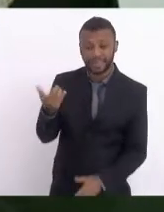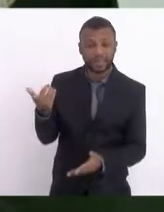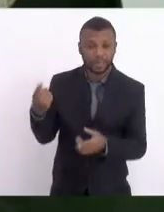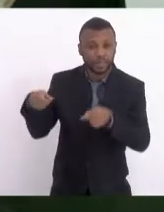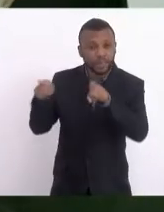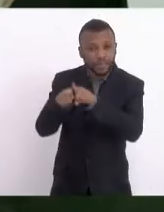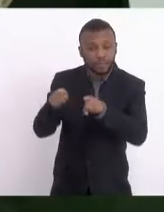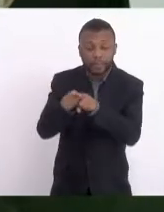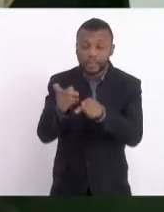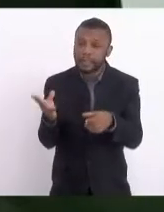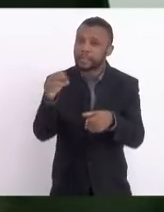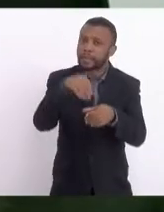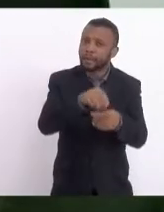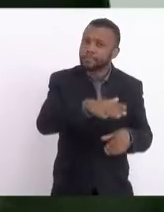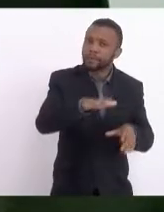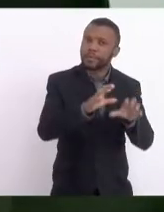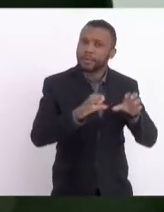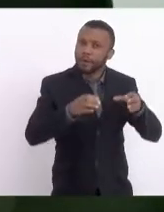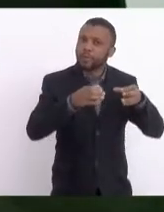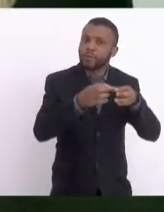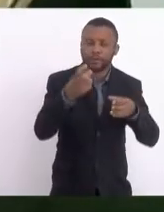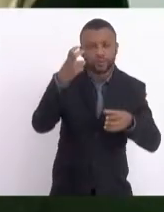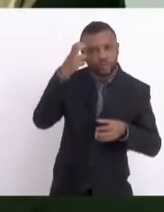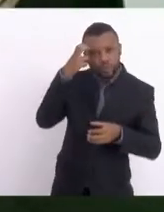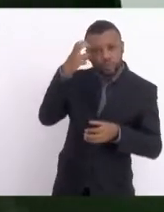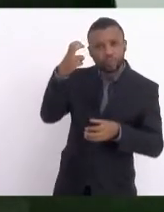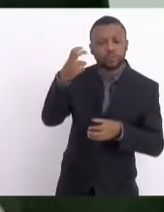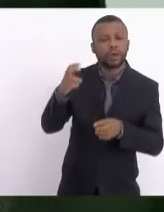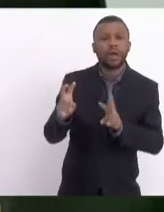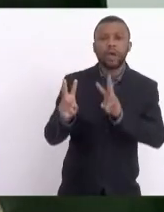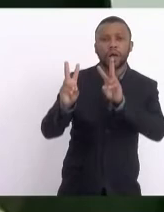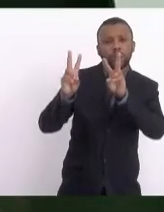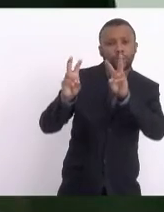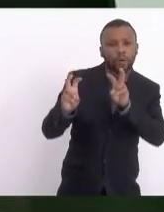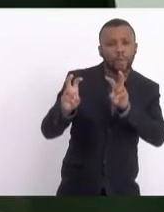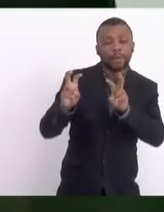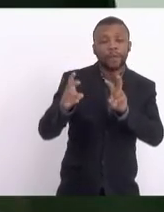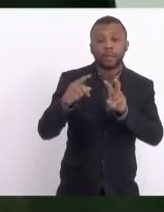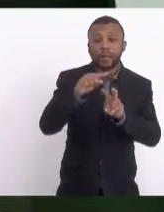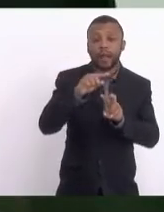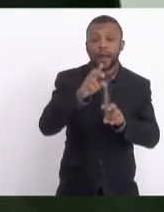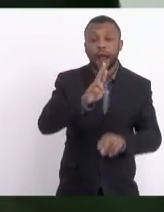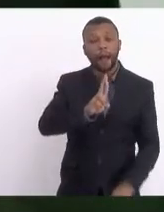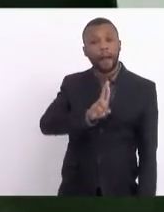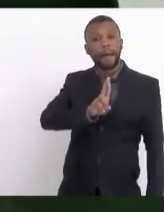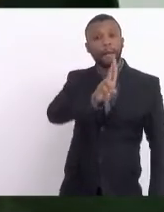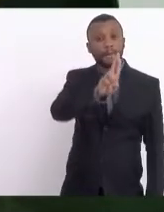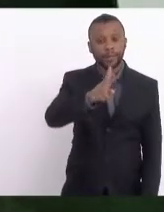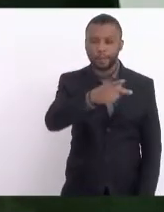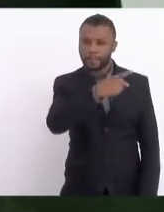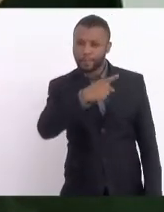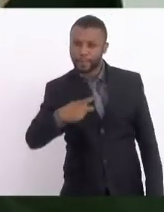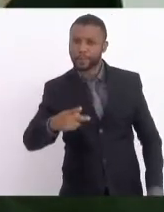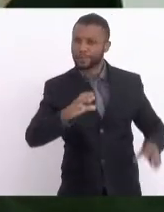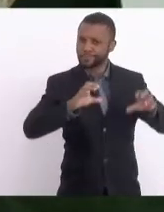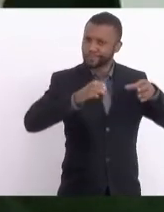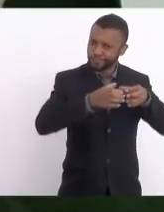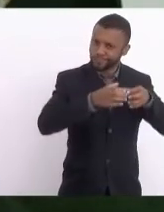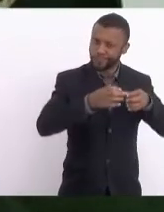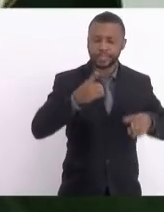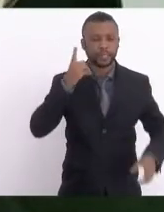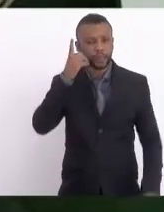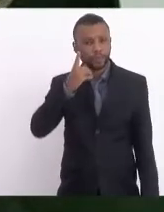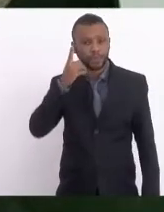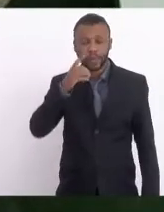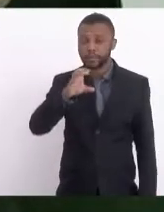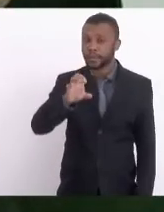de Cultura, sob a presidência do deputado Eliomar Coelho. O título original